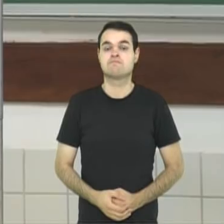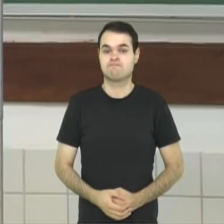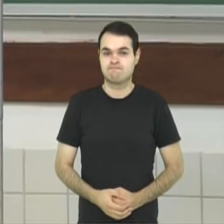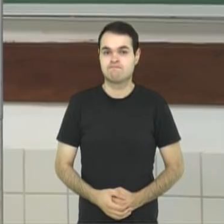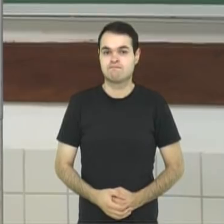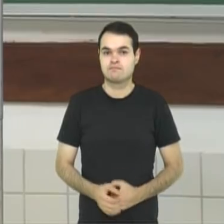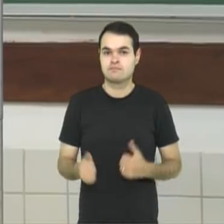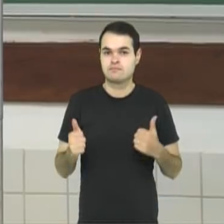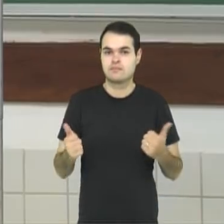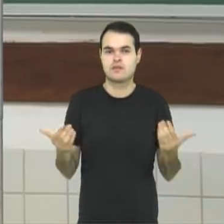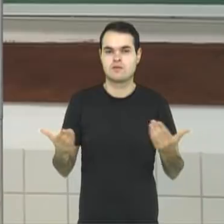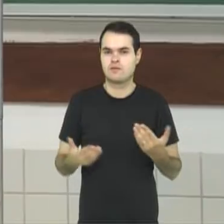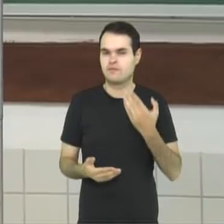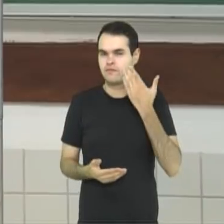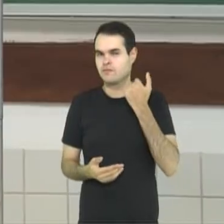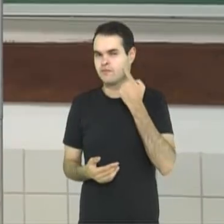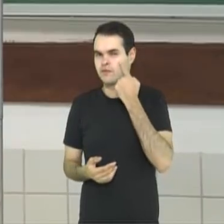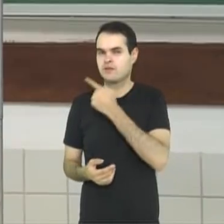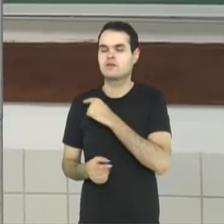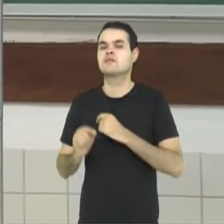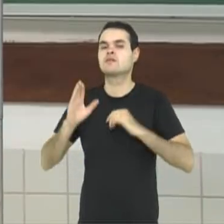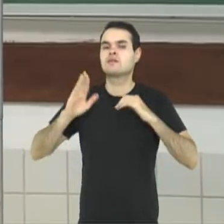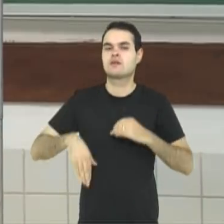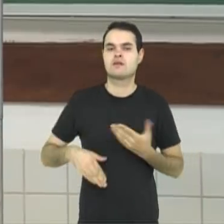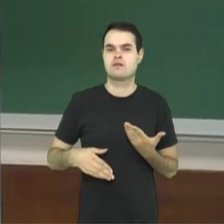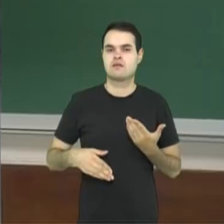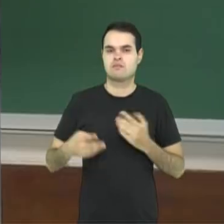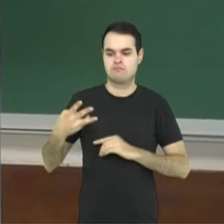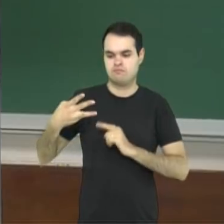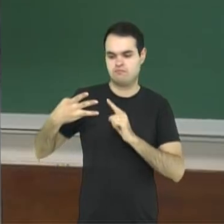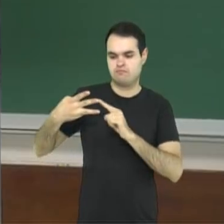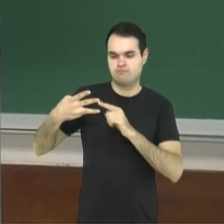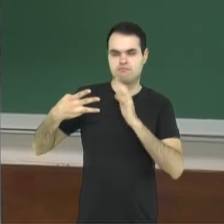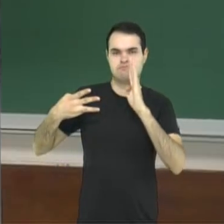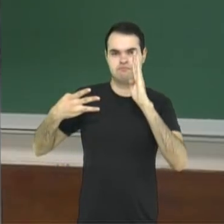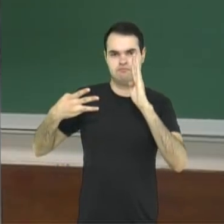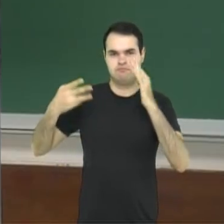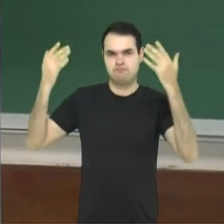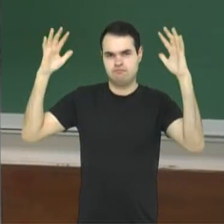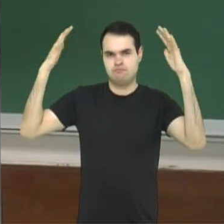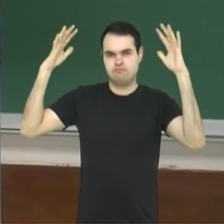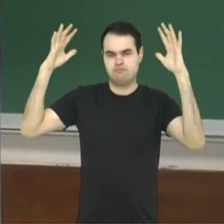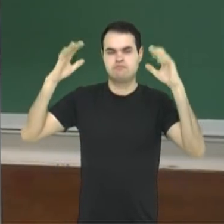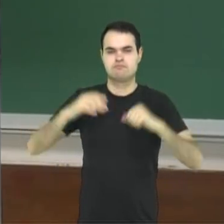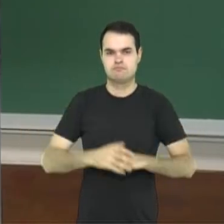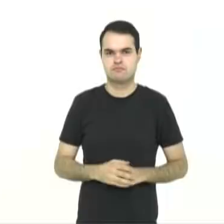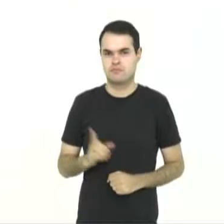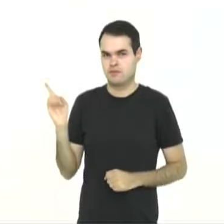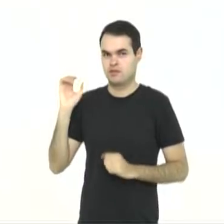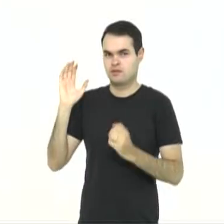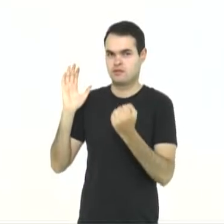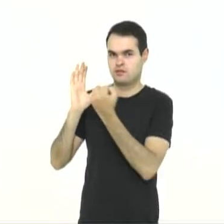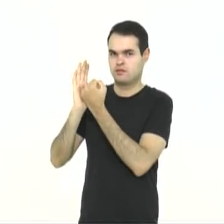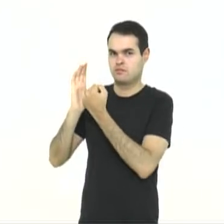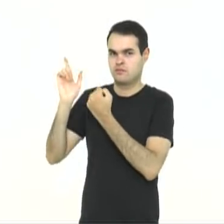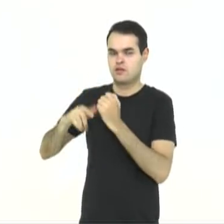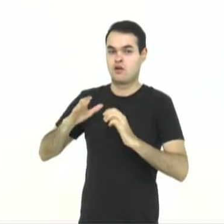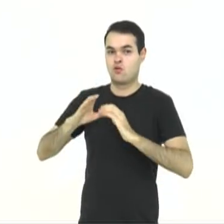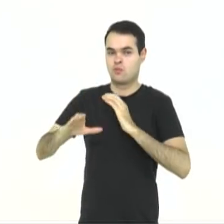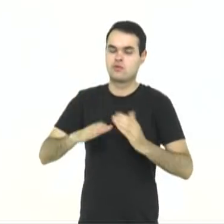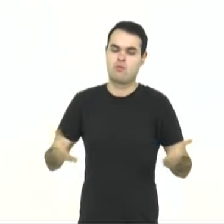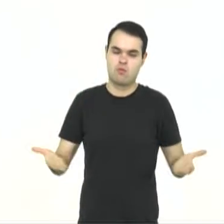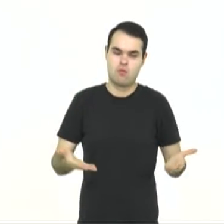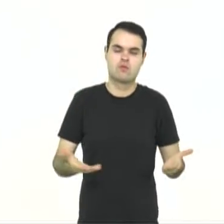E aí, pessoal, vamos ver quem acertou essa. Então, quem assinalou a letra B. Observem lá. Né? Então, esse símbolo é um meio de comunicação